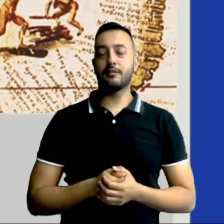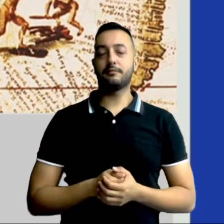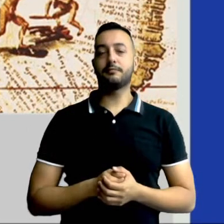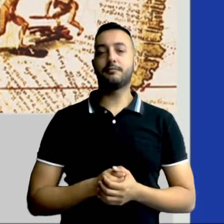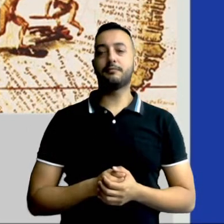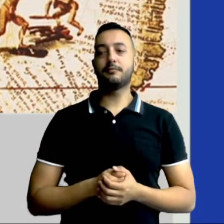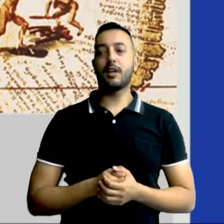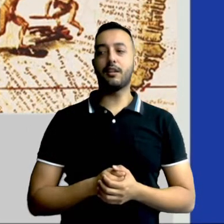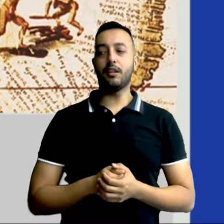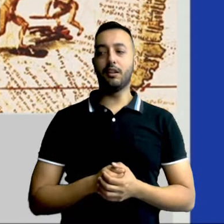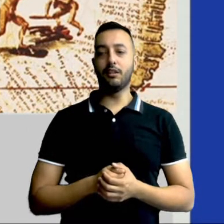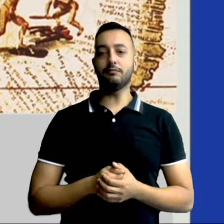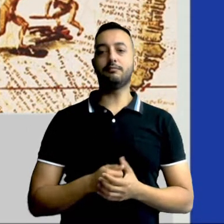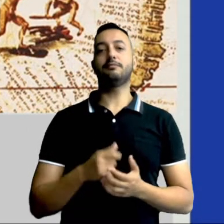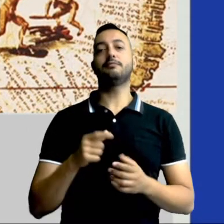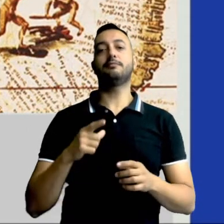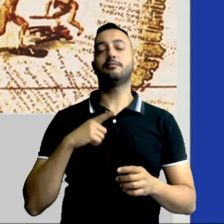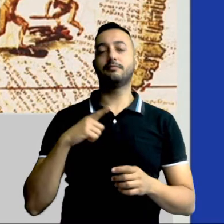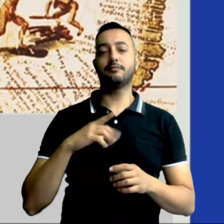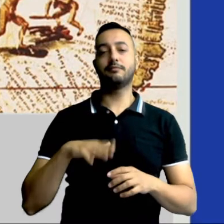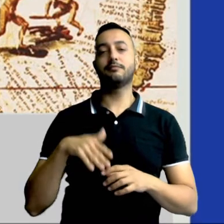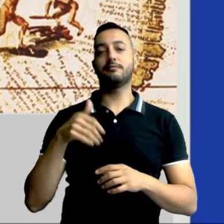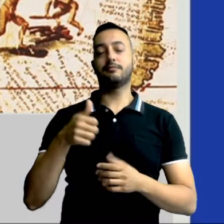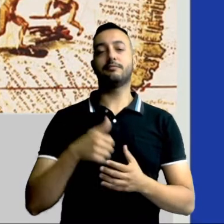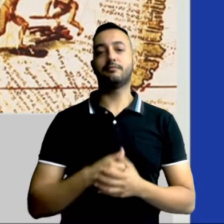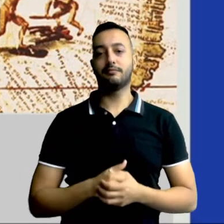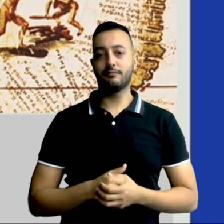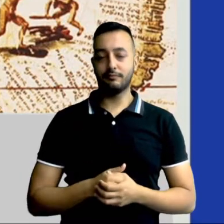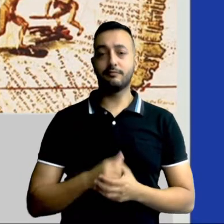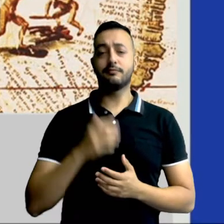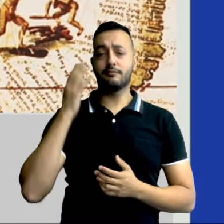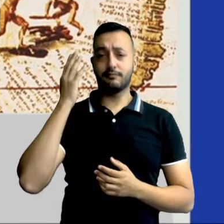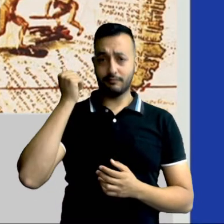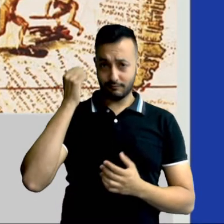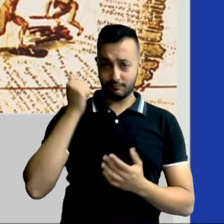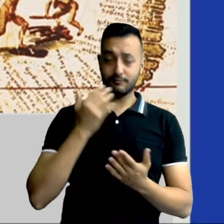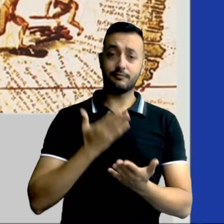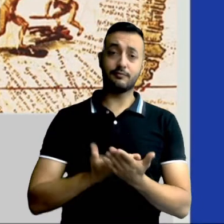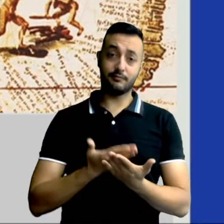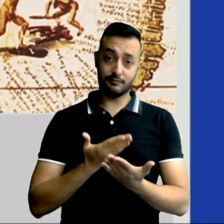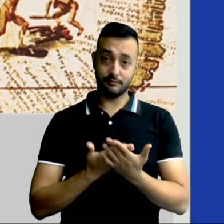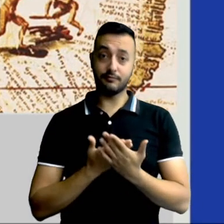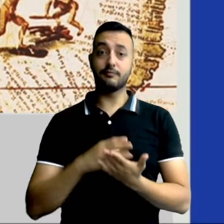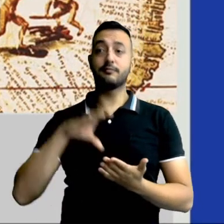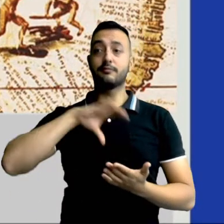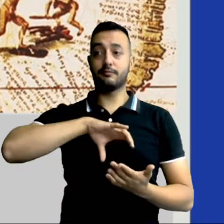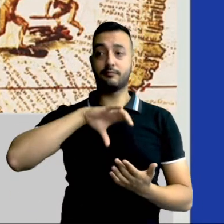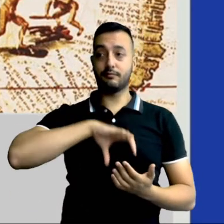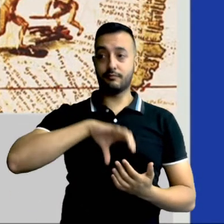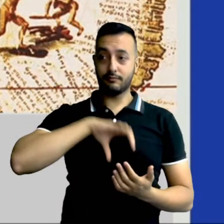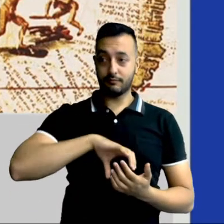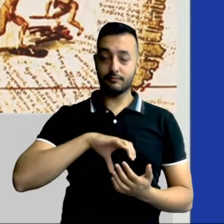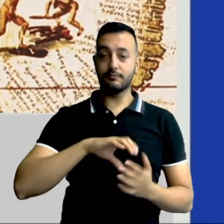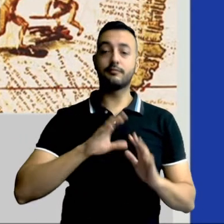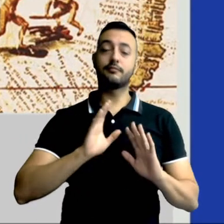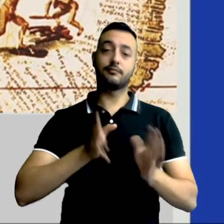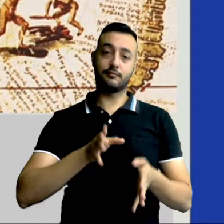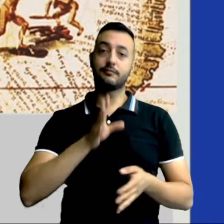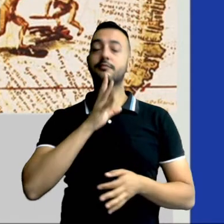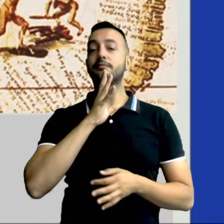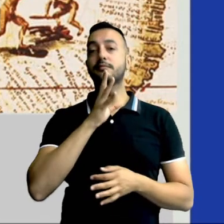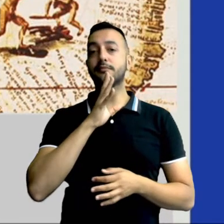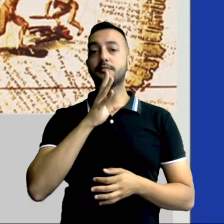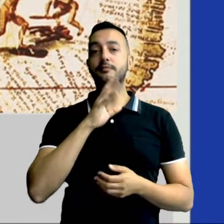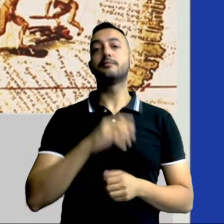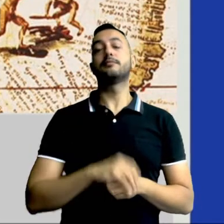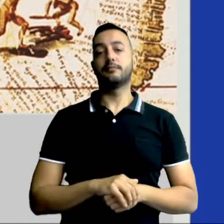e que era considerada de melhor qualidade a gente sabe a gente estudou isso que em Portugal nem também já se conhecia